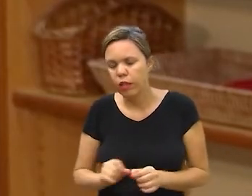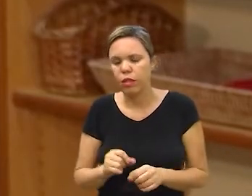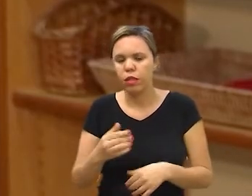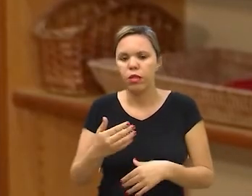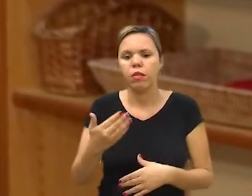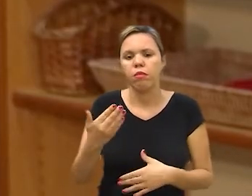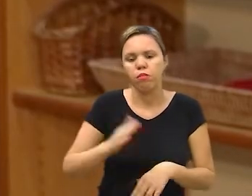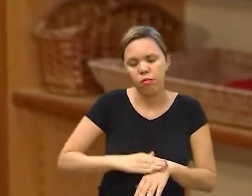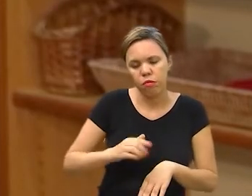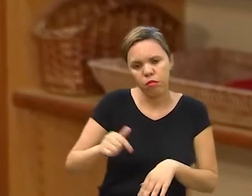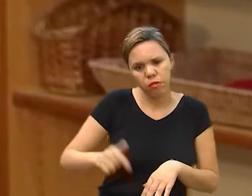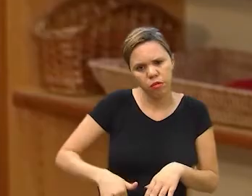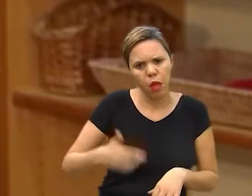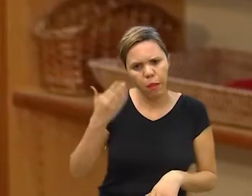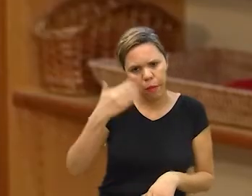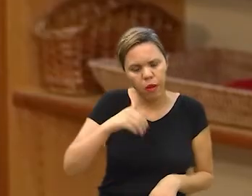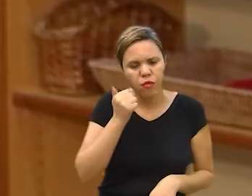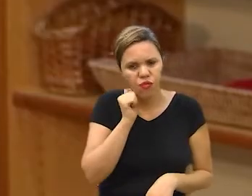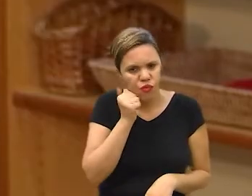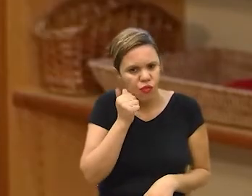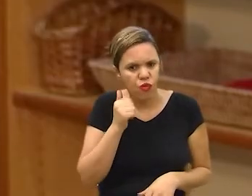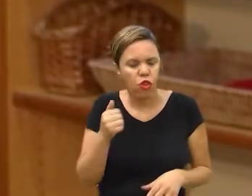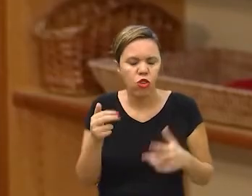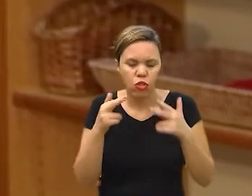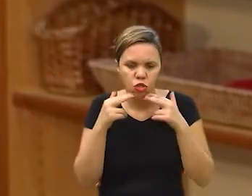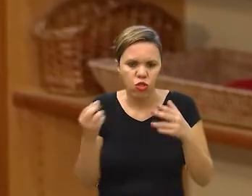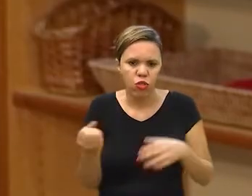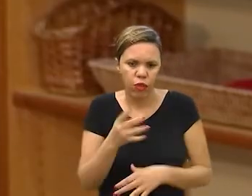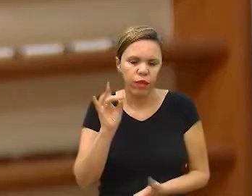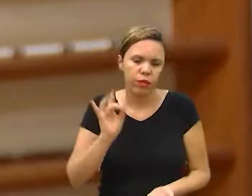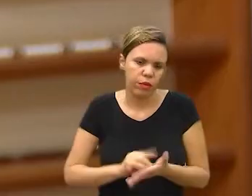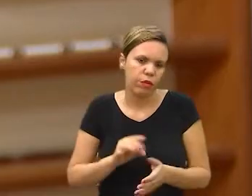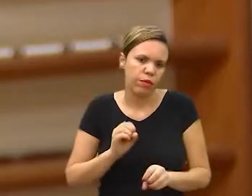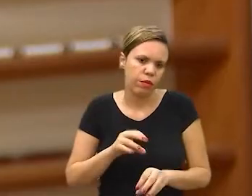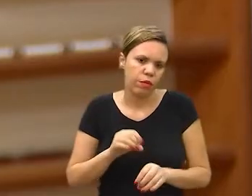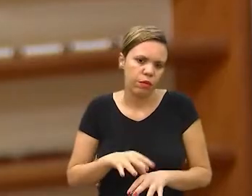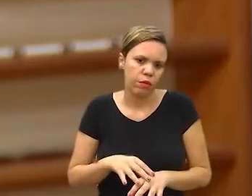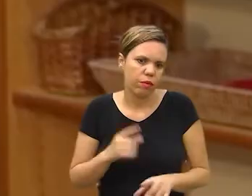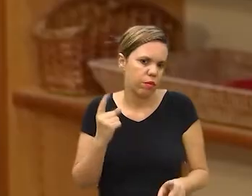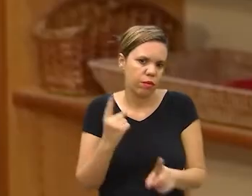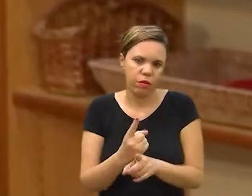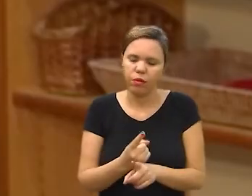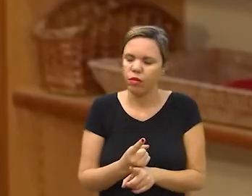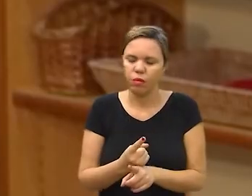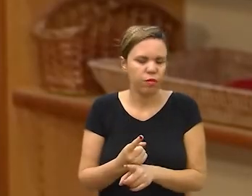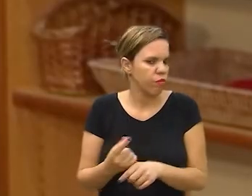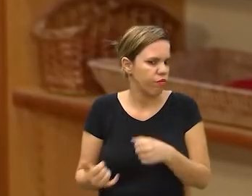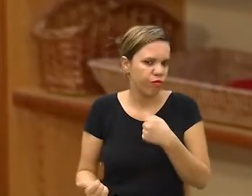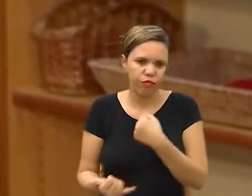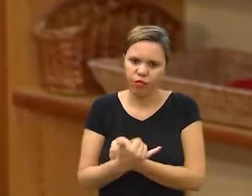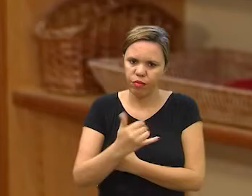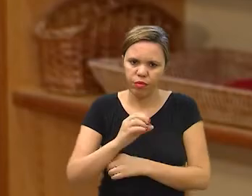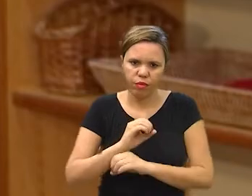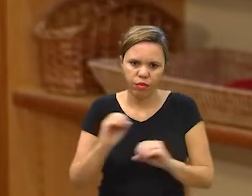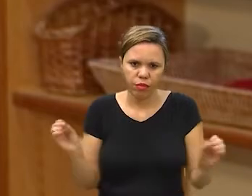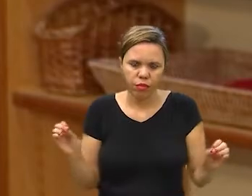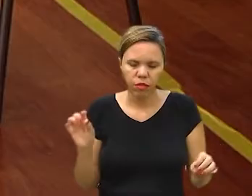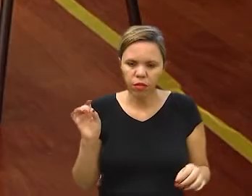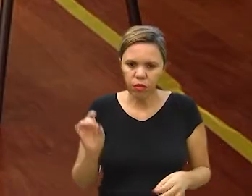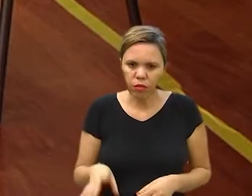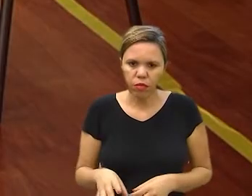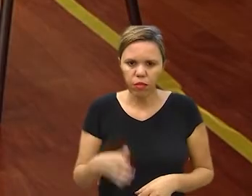comprovações científicas atuais que mostram que ele é eficaz na educação. Não encontrou falhas. Não encontrou falhas. E